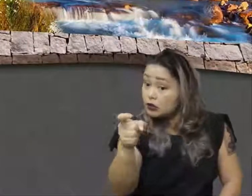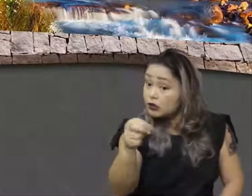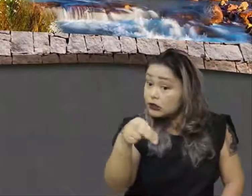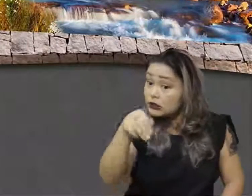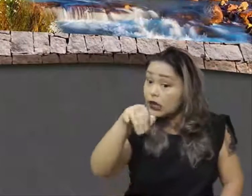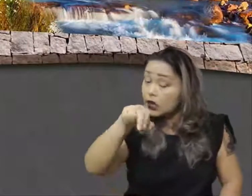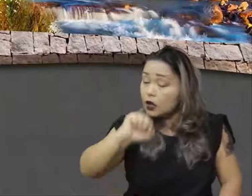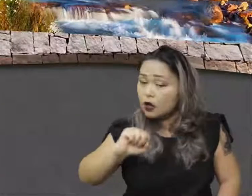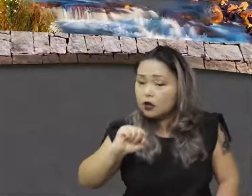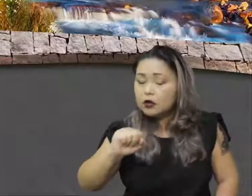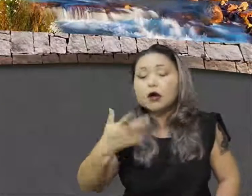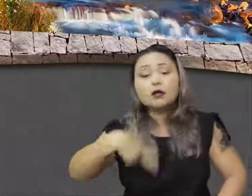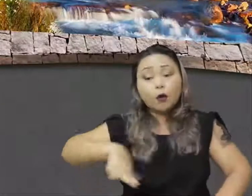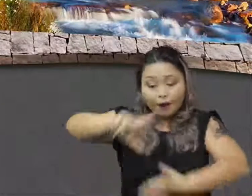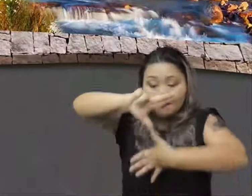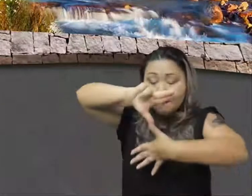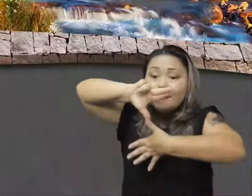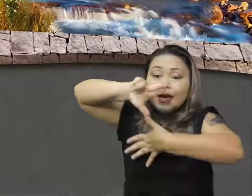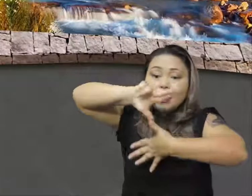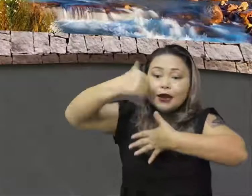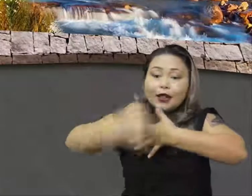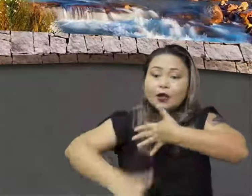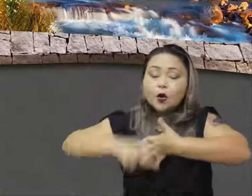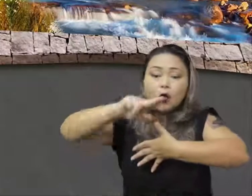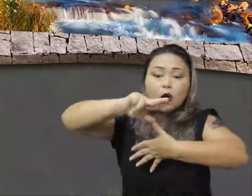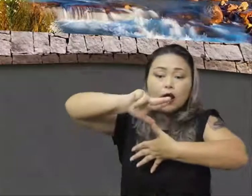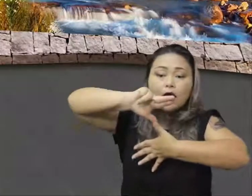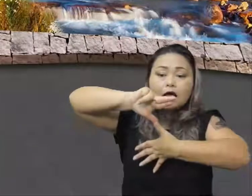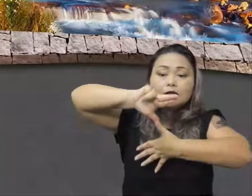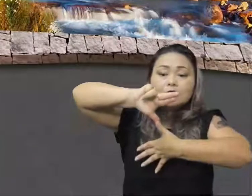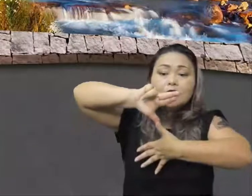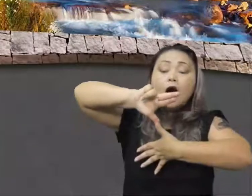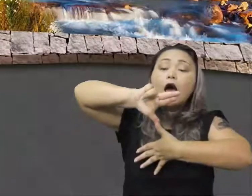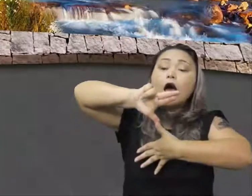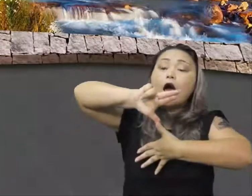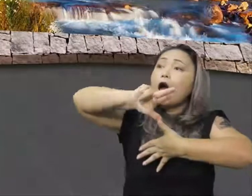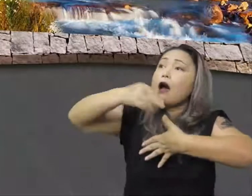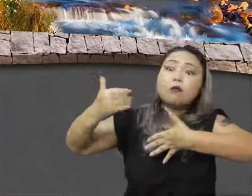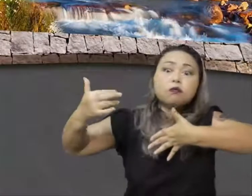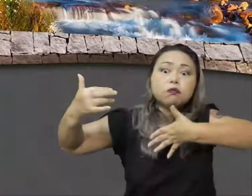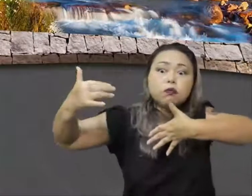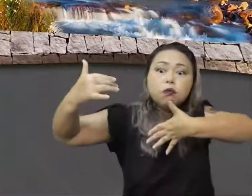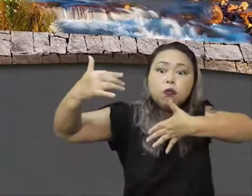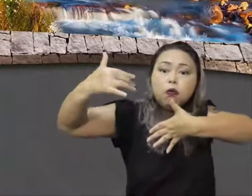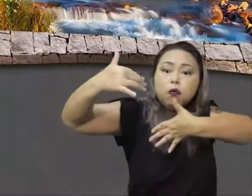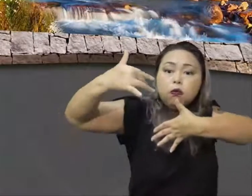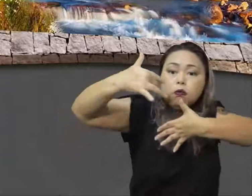A América Latina, eles vieram para buscar